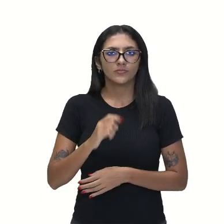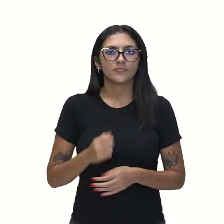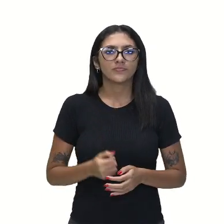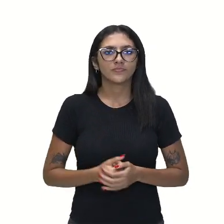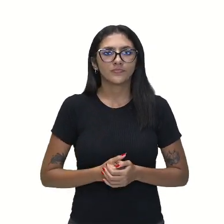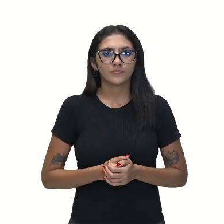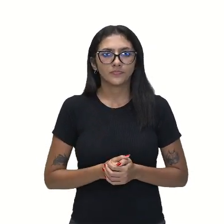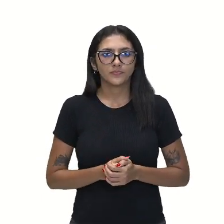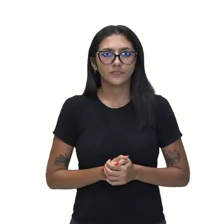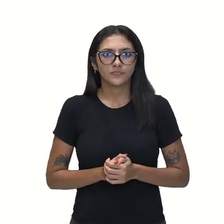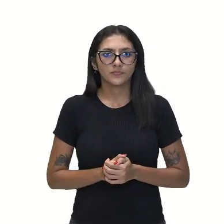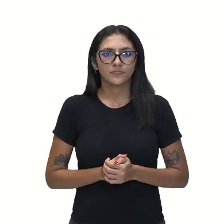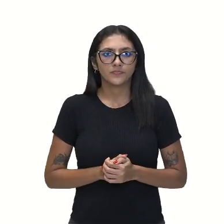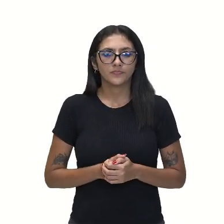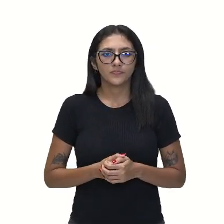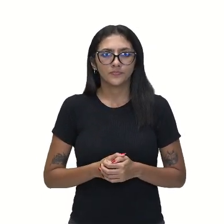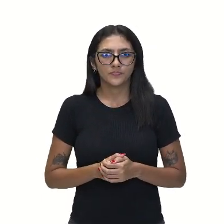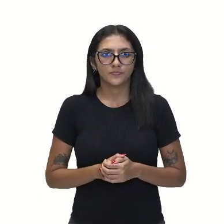Aí eu tenho,